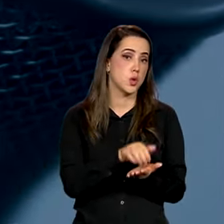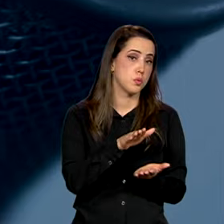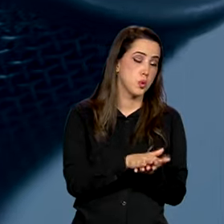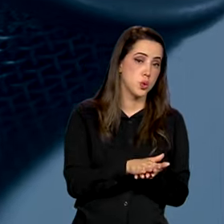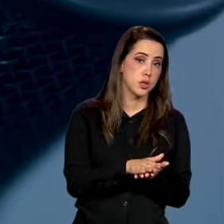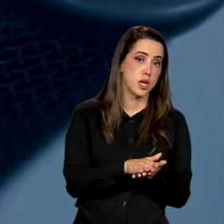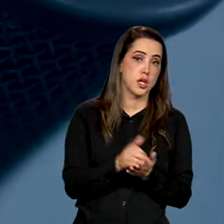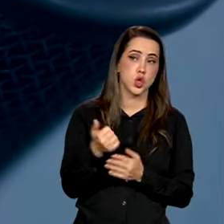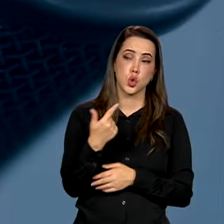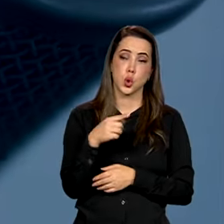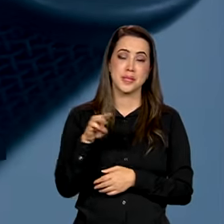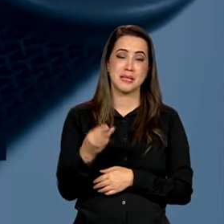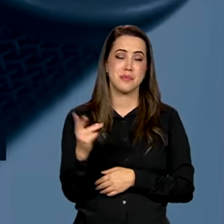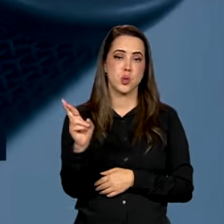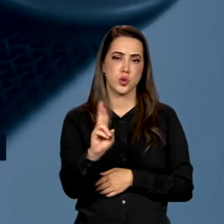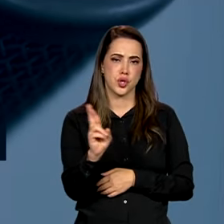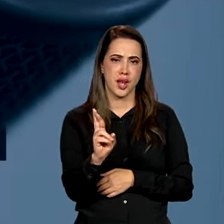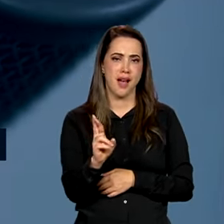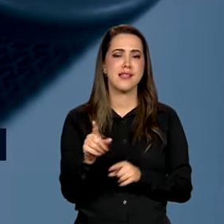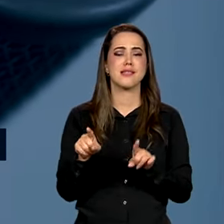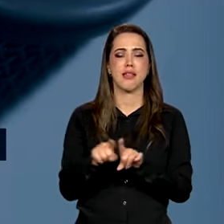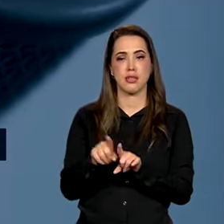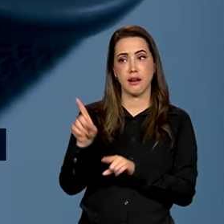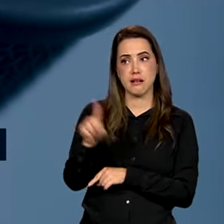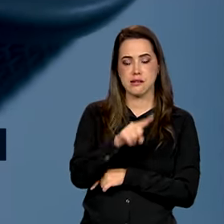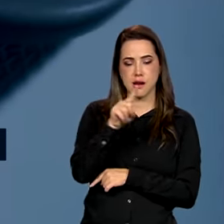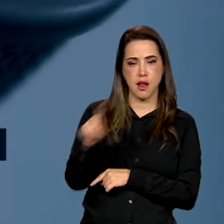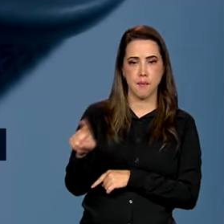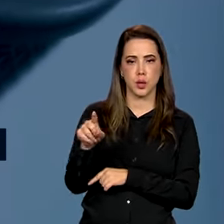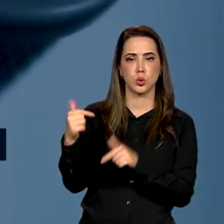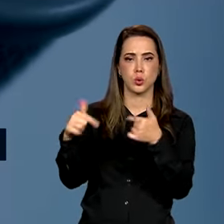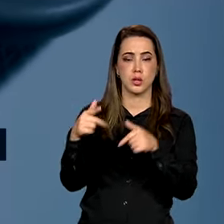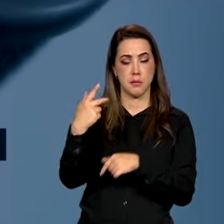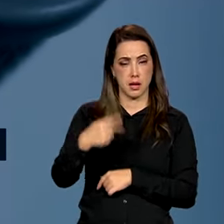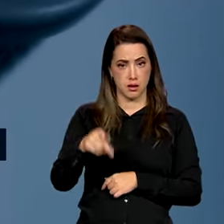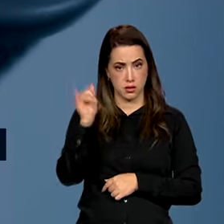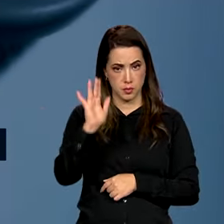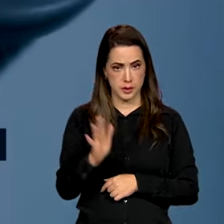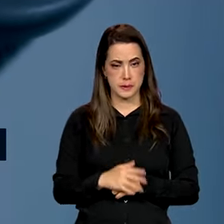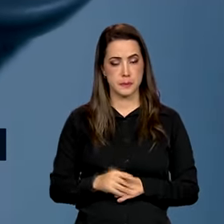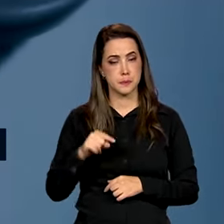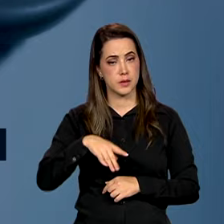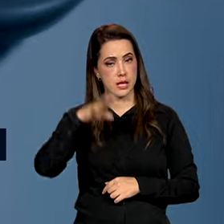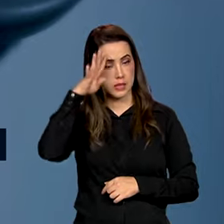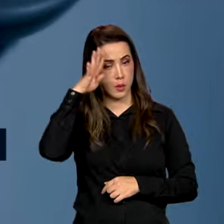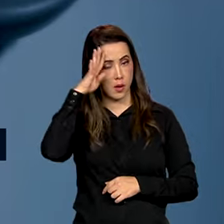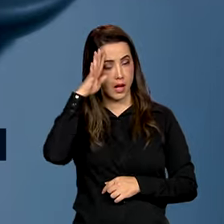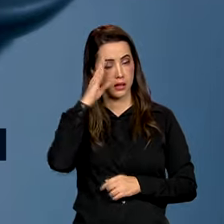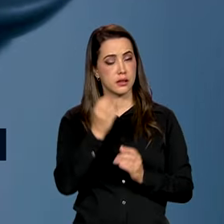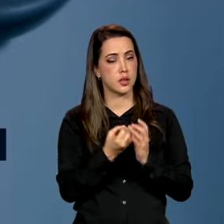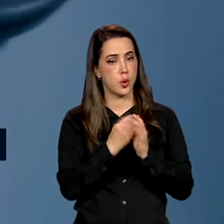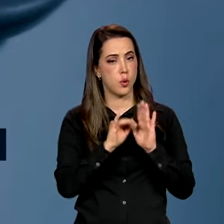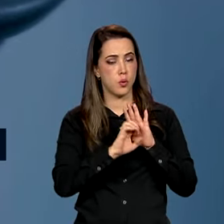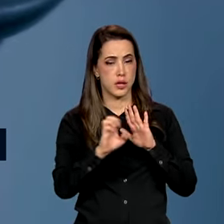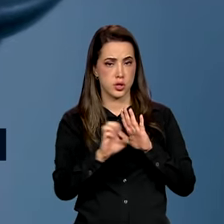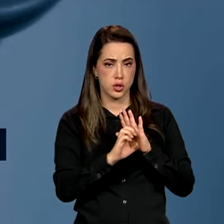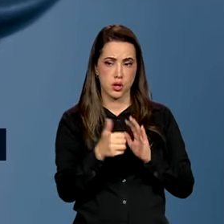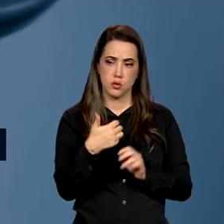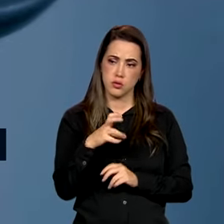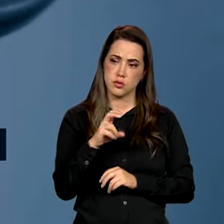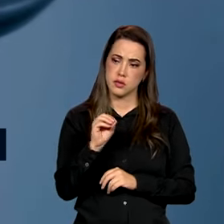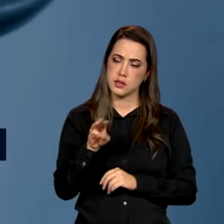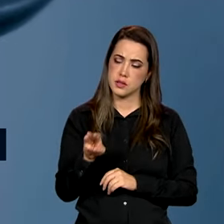de reais a suspensão da atividade ainda nesta quarta-feira foi publicado um edital com 150